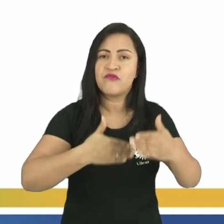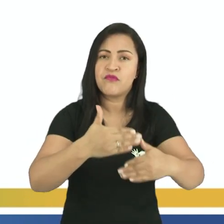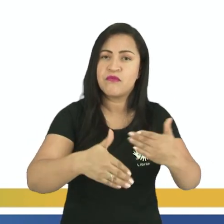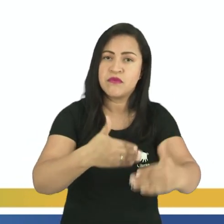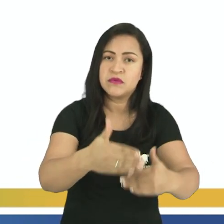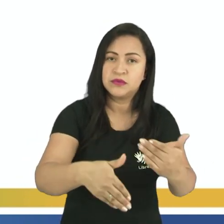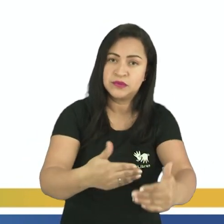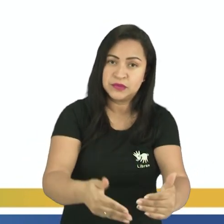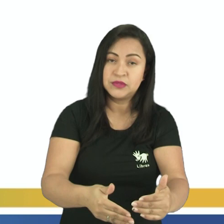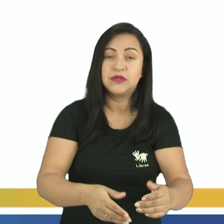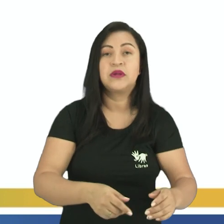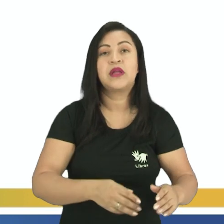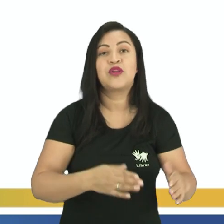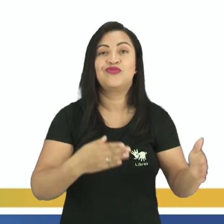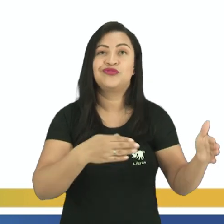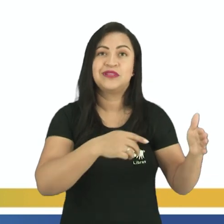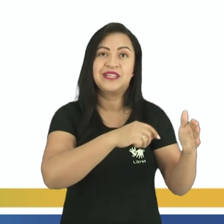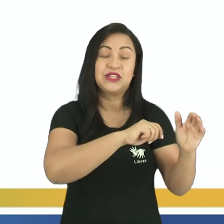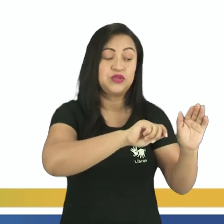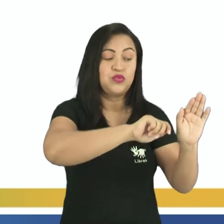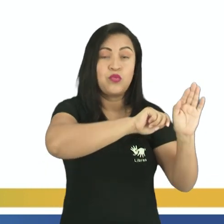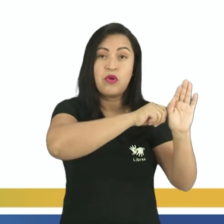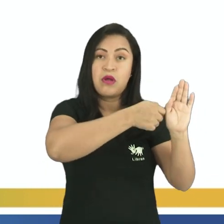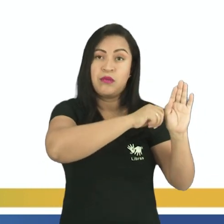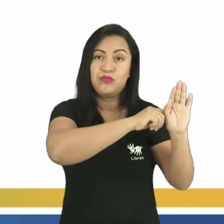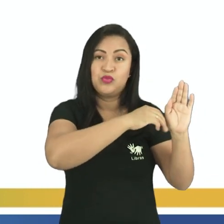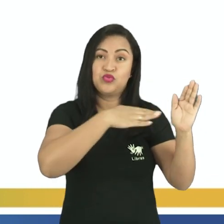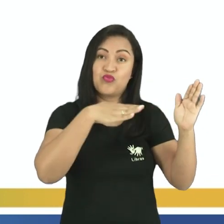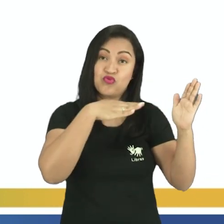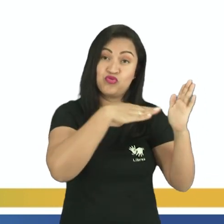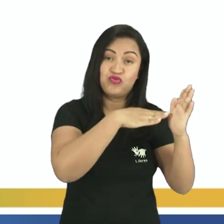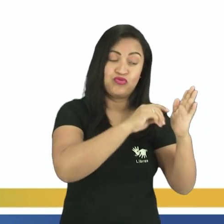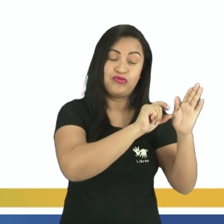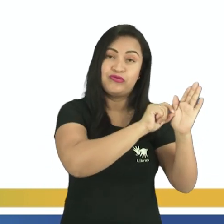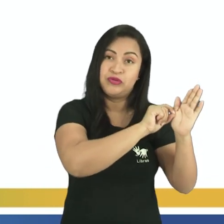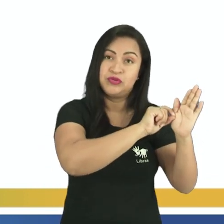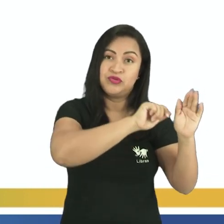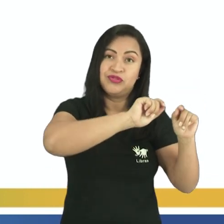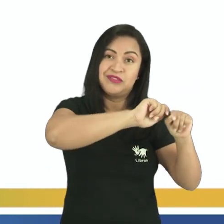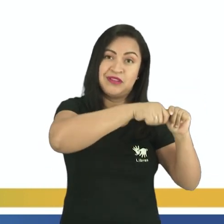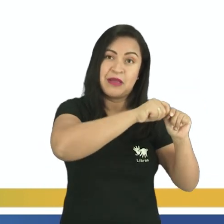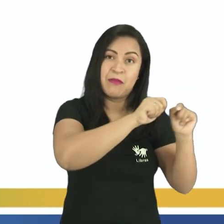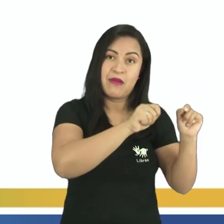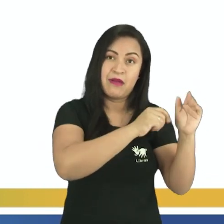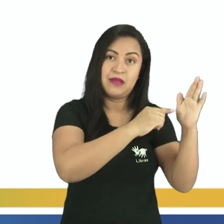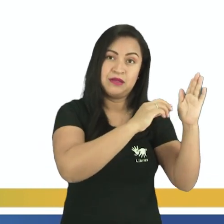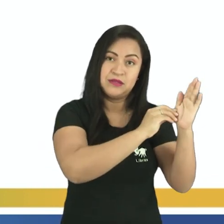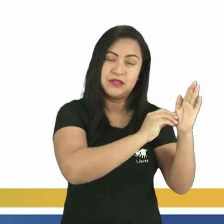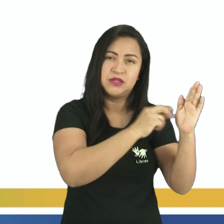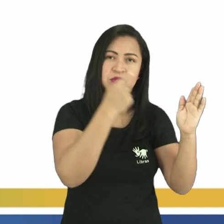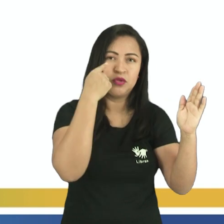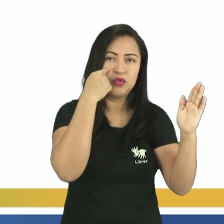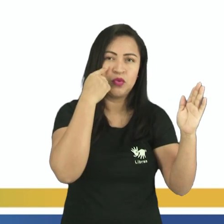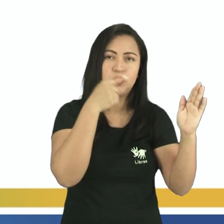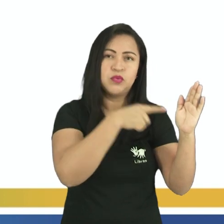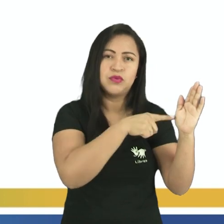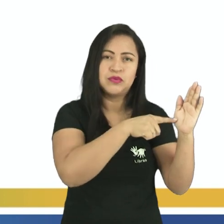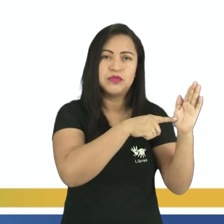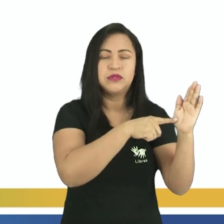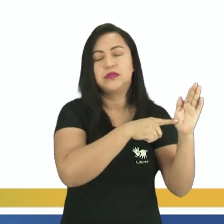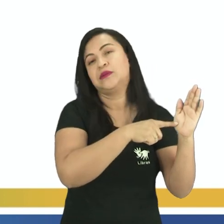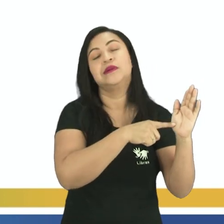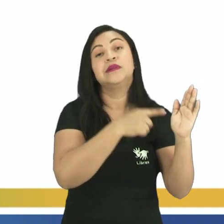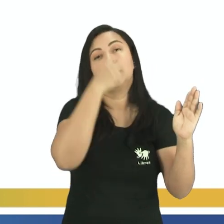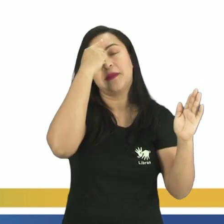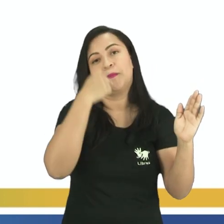corda em direção à maçaneta, aquele ponto fixo onde a corda está amarrada. Então, eu quero que vocês observem na imagem de